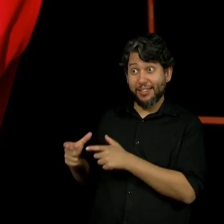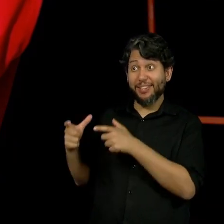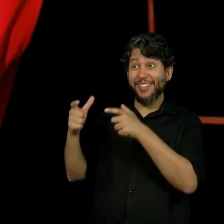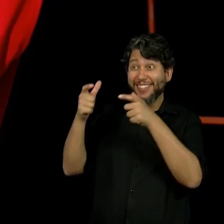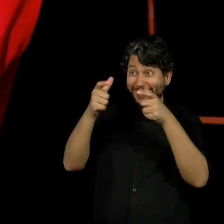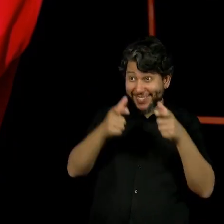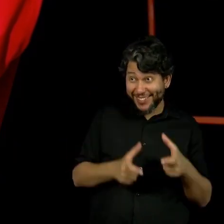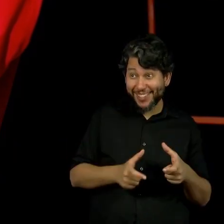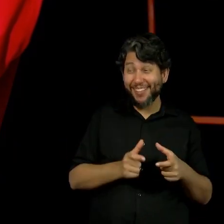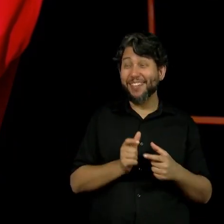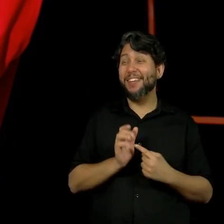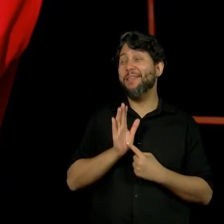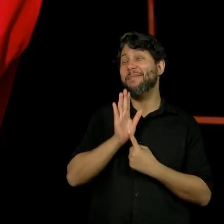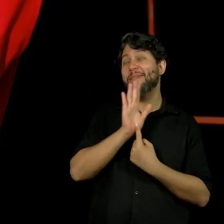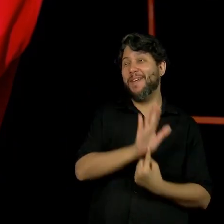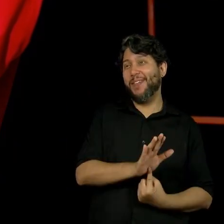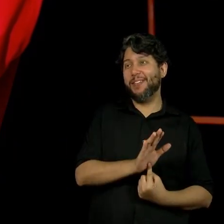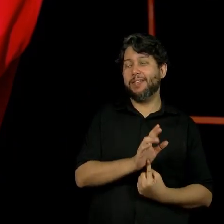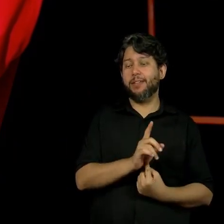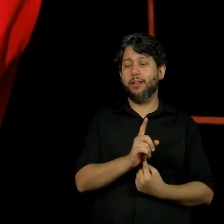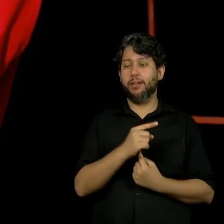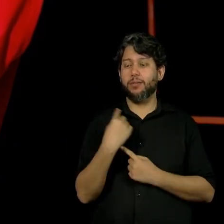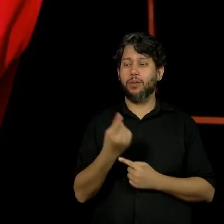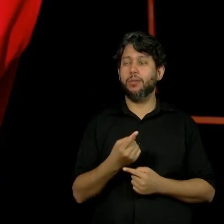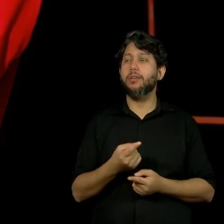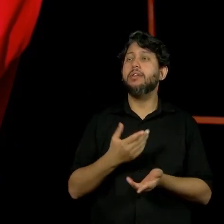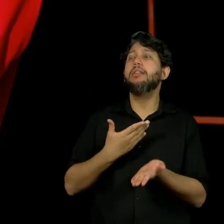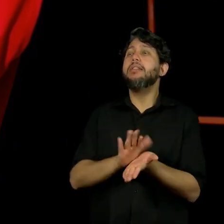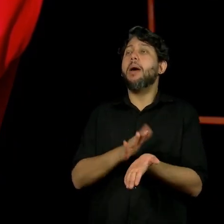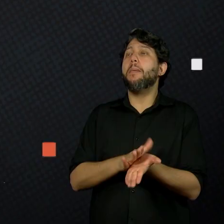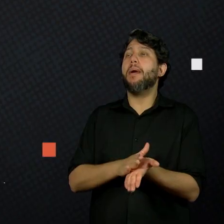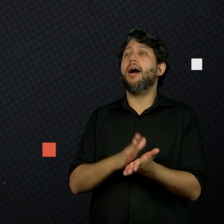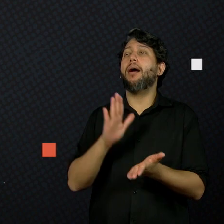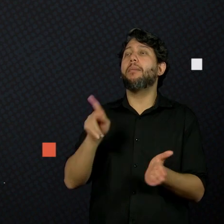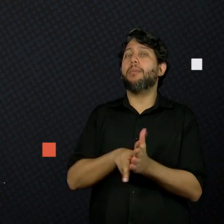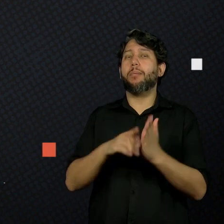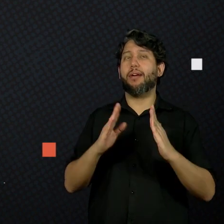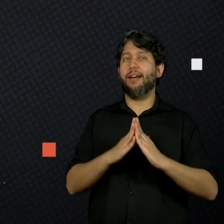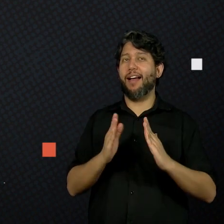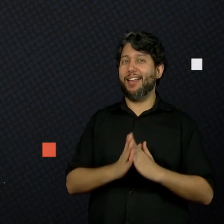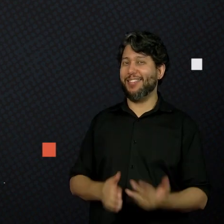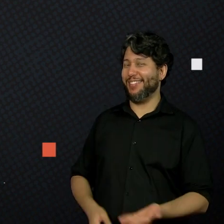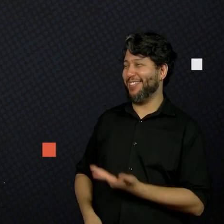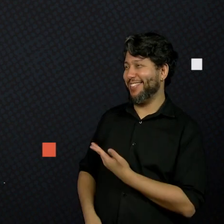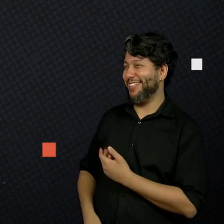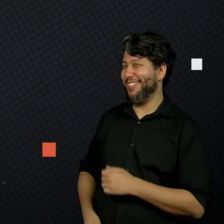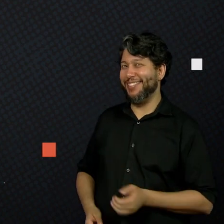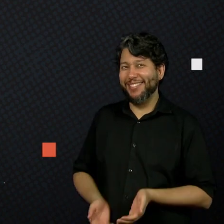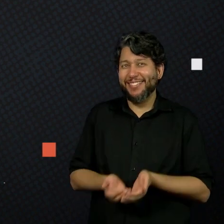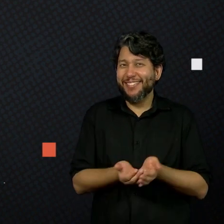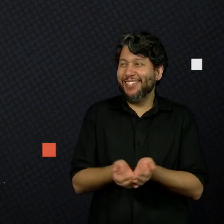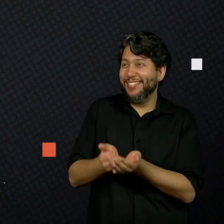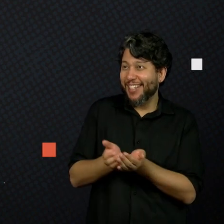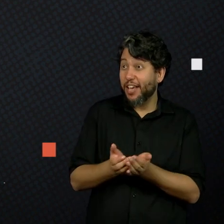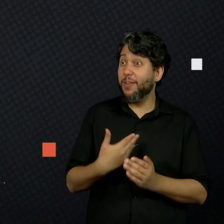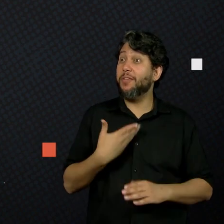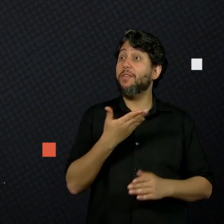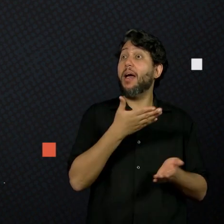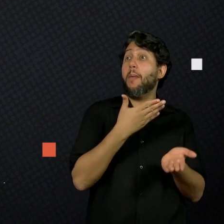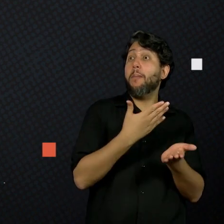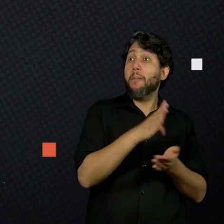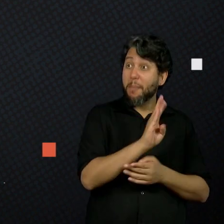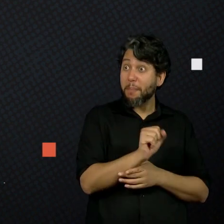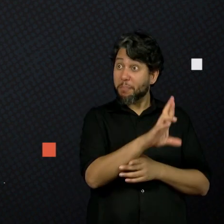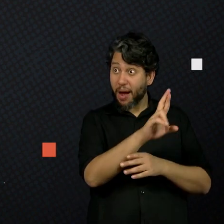Continental, né? O grupo Samba Lá de Casa. E a gente frequentava toda noite, eles tocavam nesse barzinho Itapuã, em